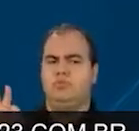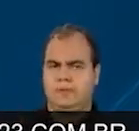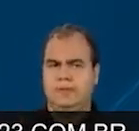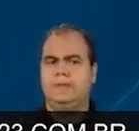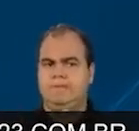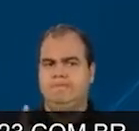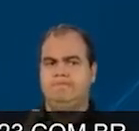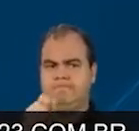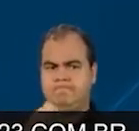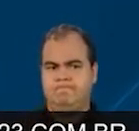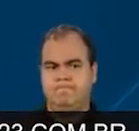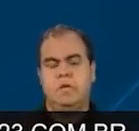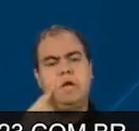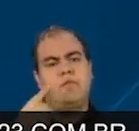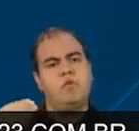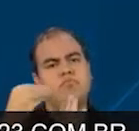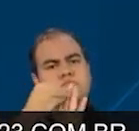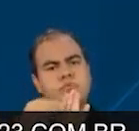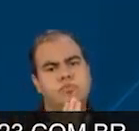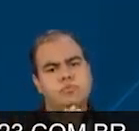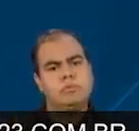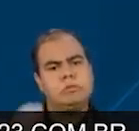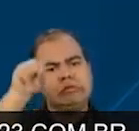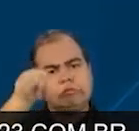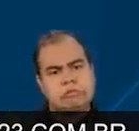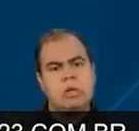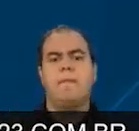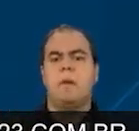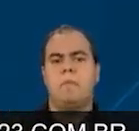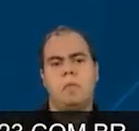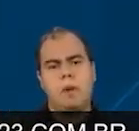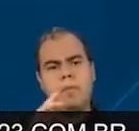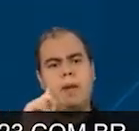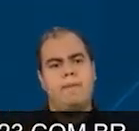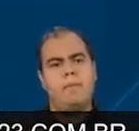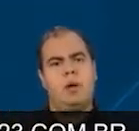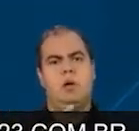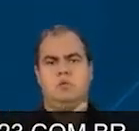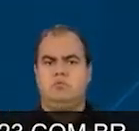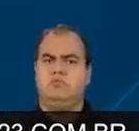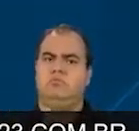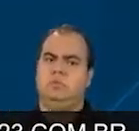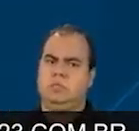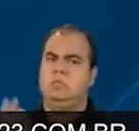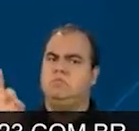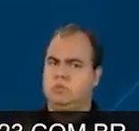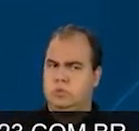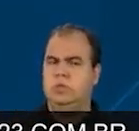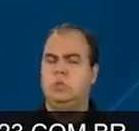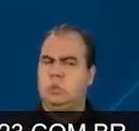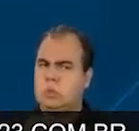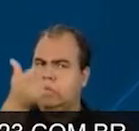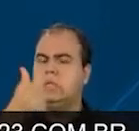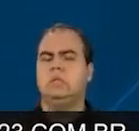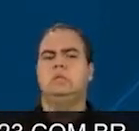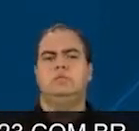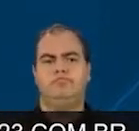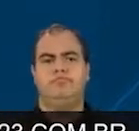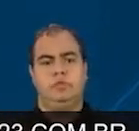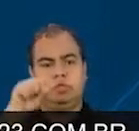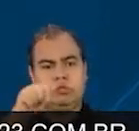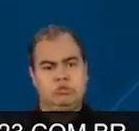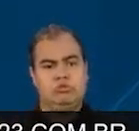último mês. Os registros de estupro cresceram ainda mais, alta de quase 15%. O crime de estupro